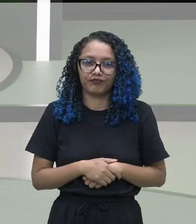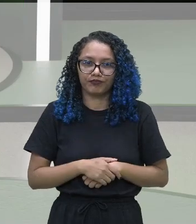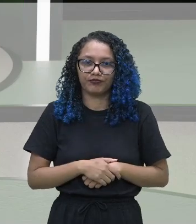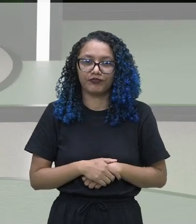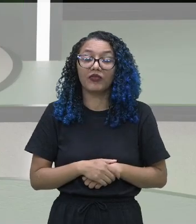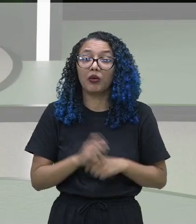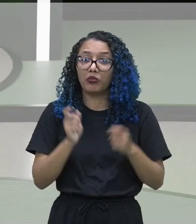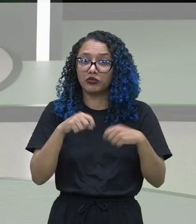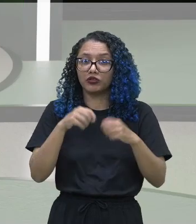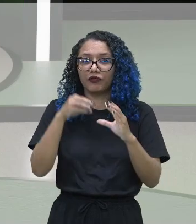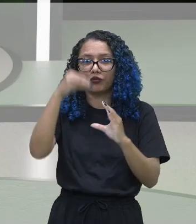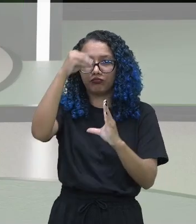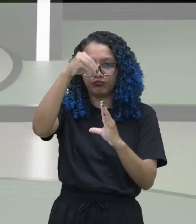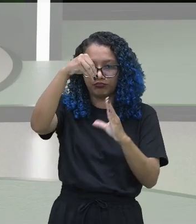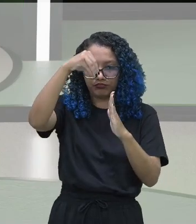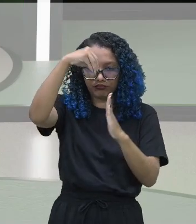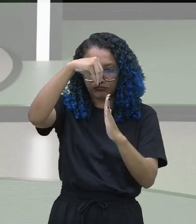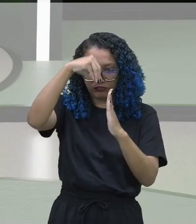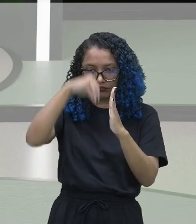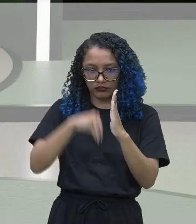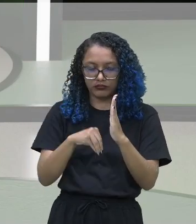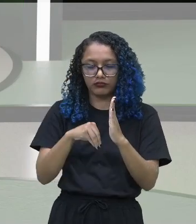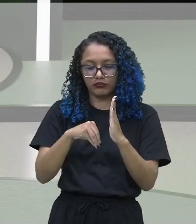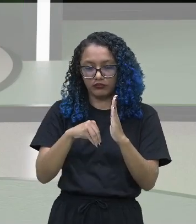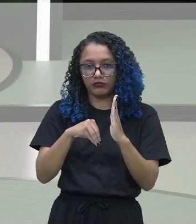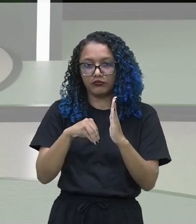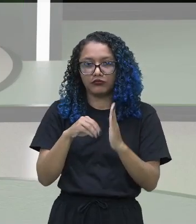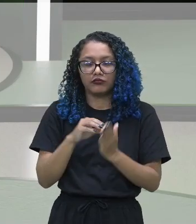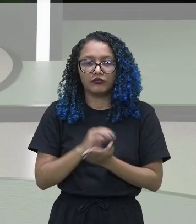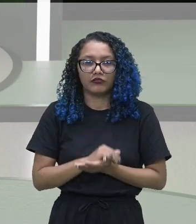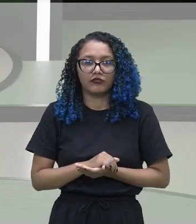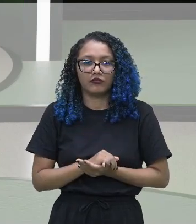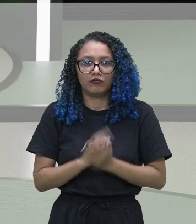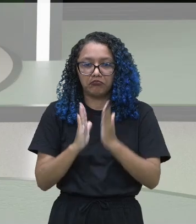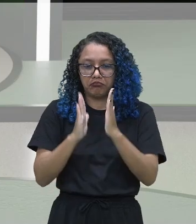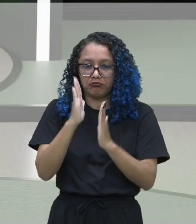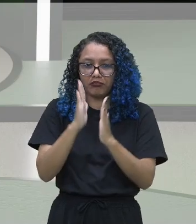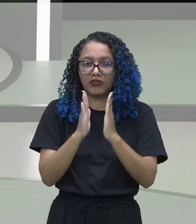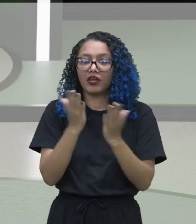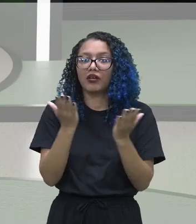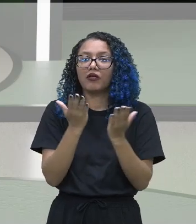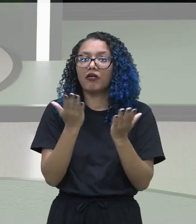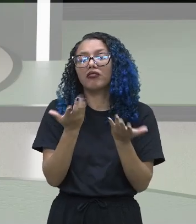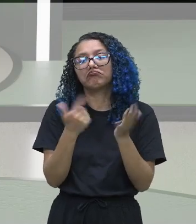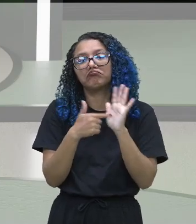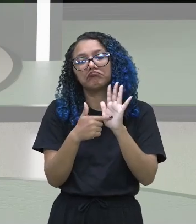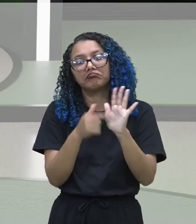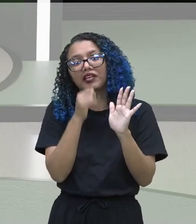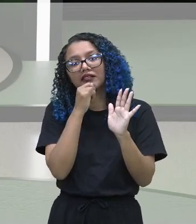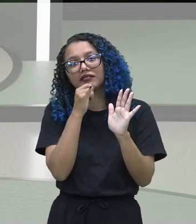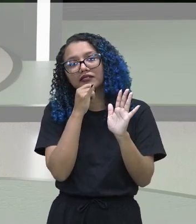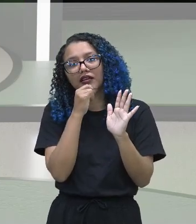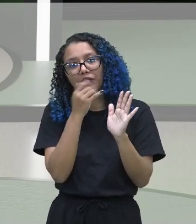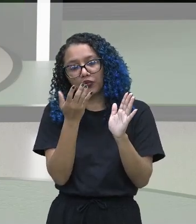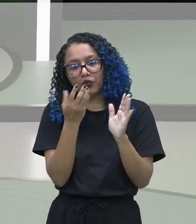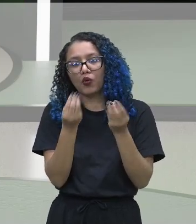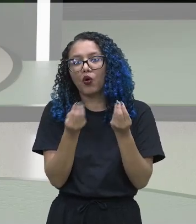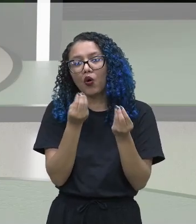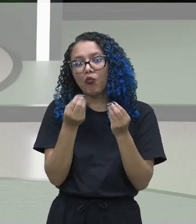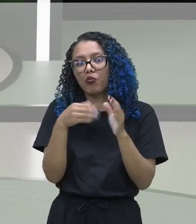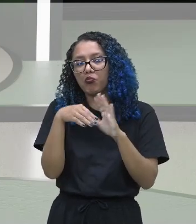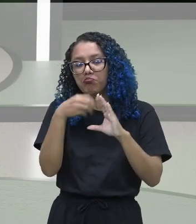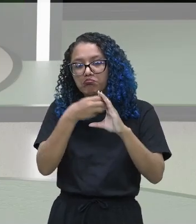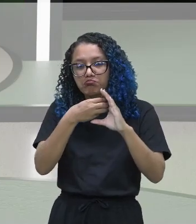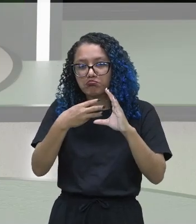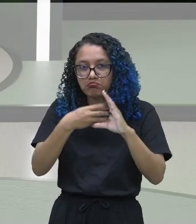transporte, tá bom? Então aí nós temos exemplos do que acontece dentro das células. Esse transporte ativo,